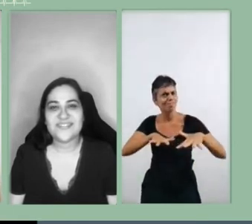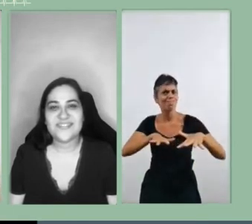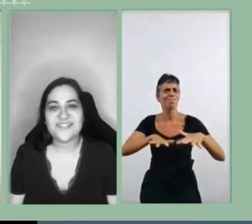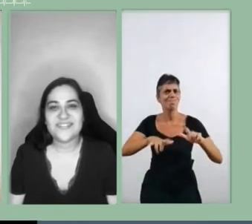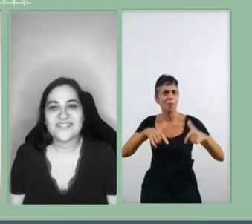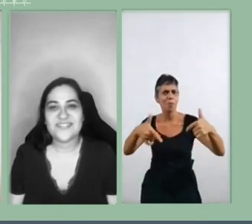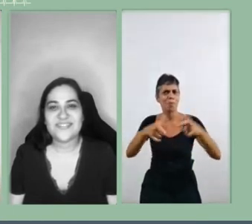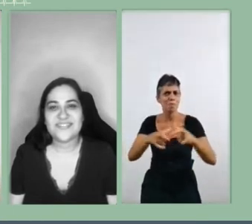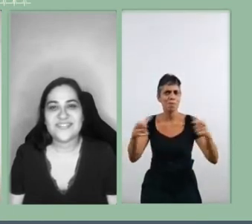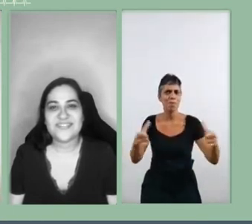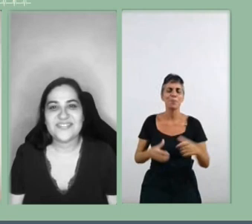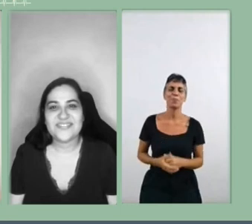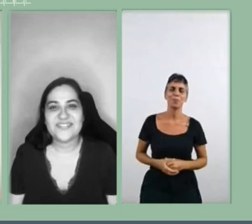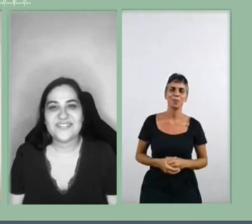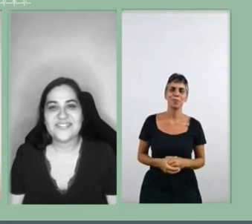E aí,